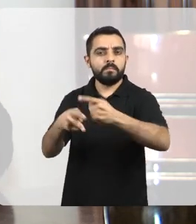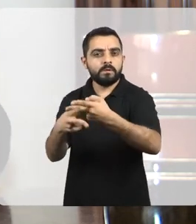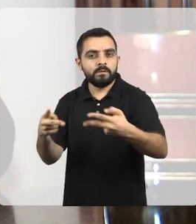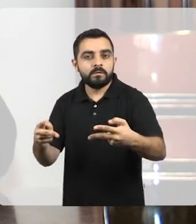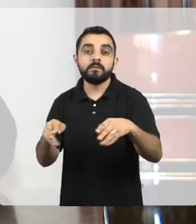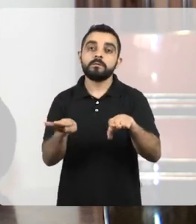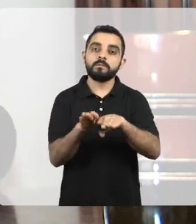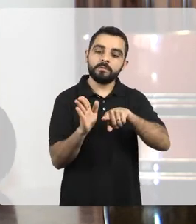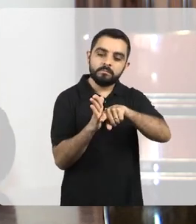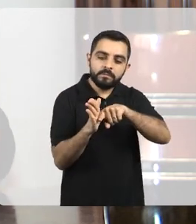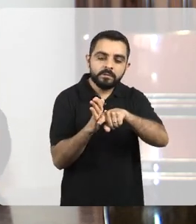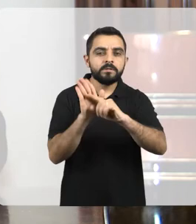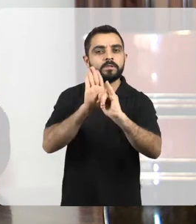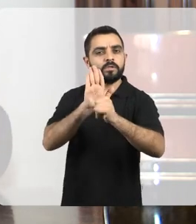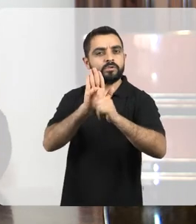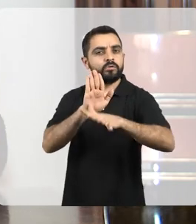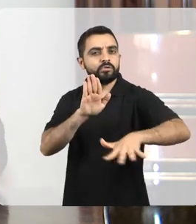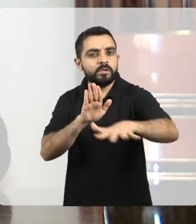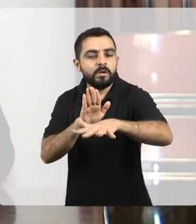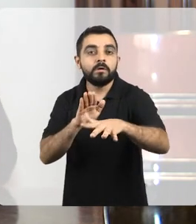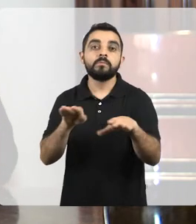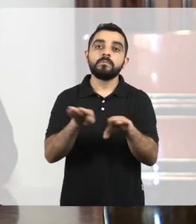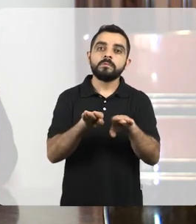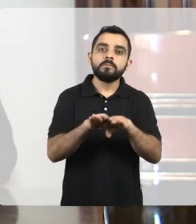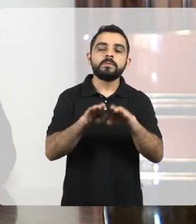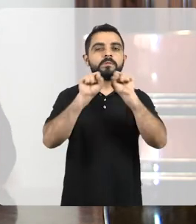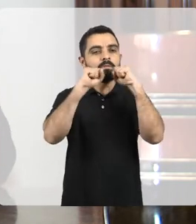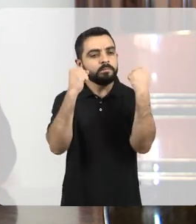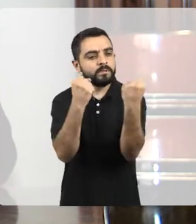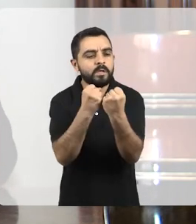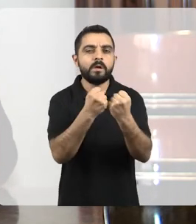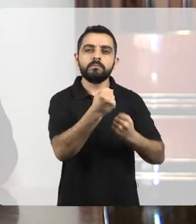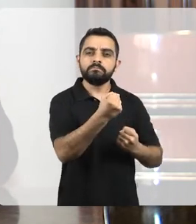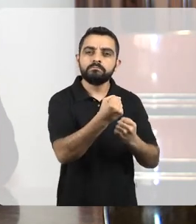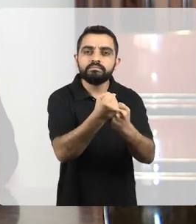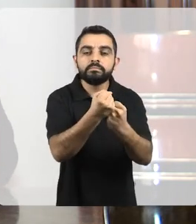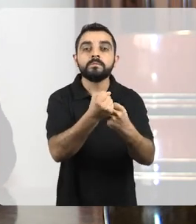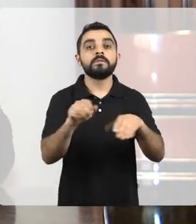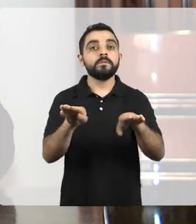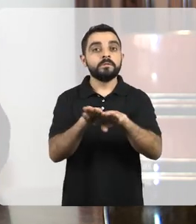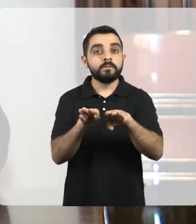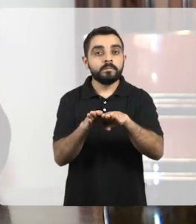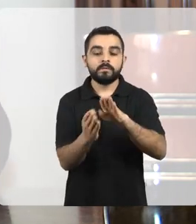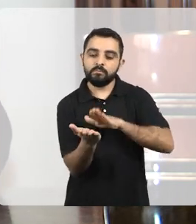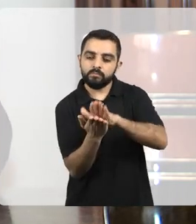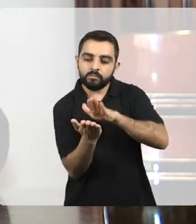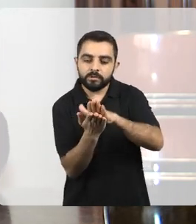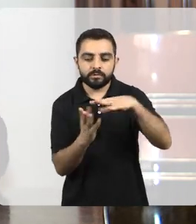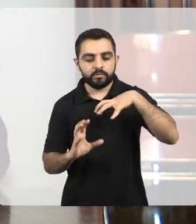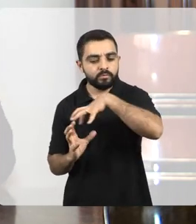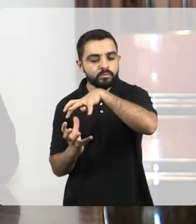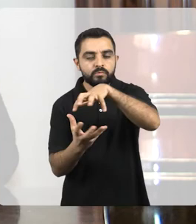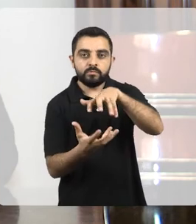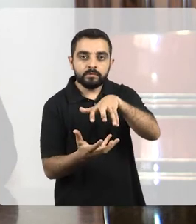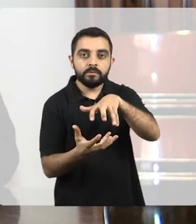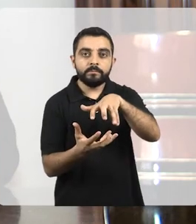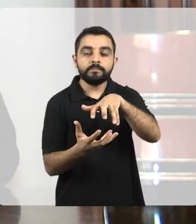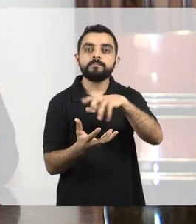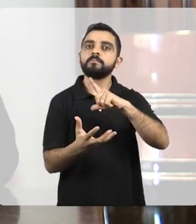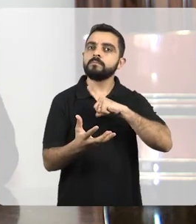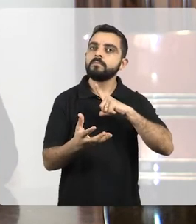um apoio à pesquisa na forma do edital universal de apoio à realização do workshop os apoios à publicações